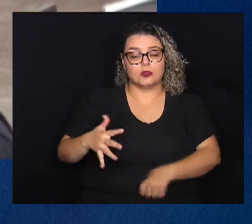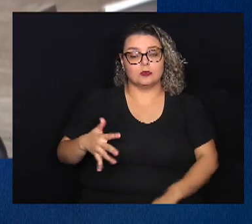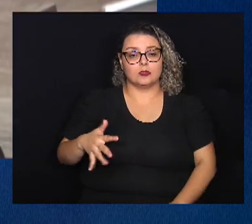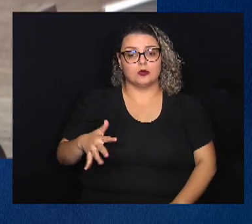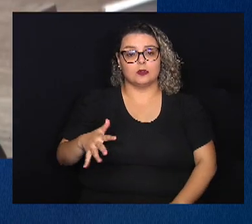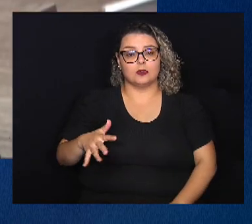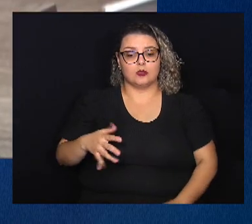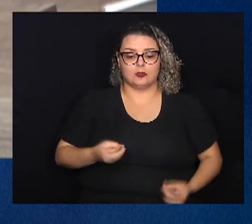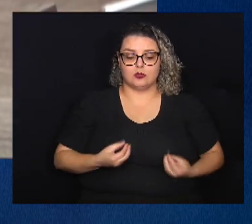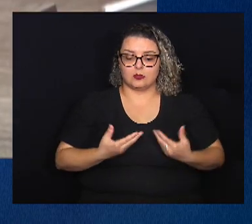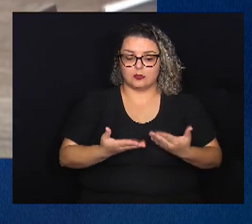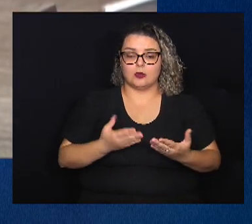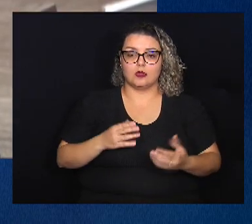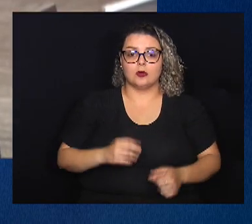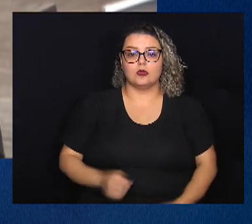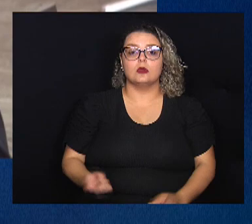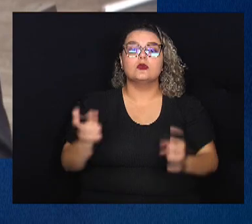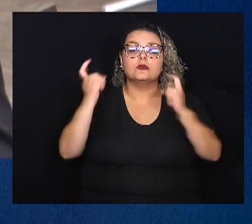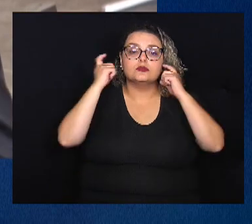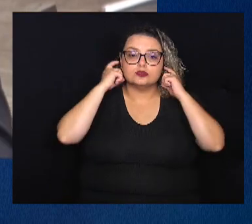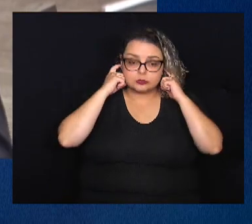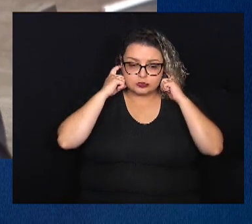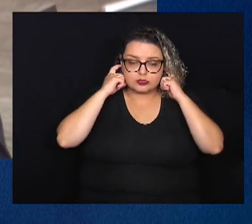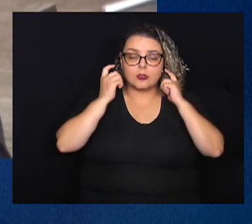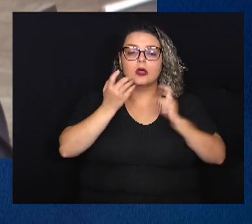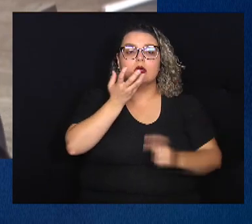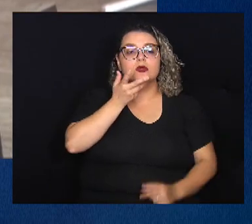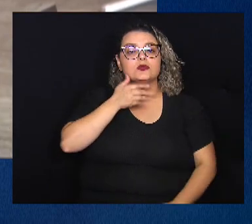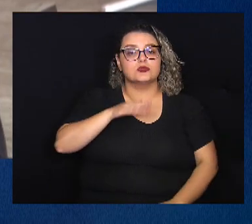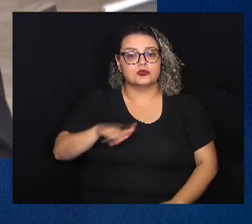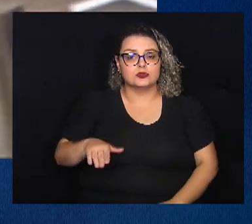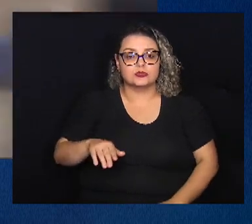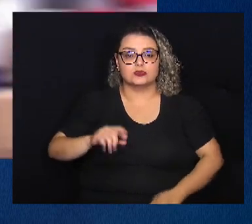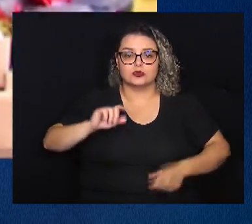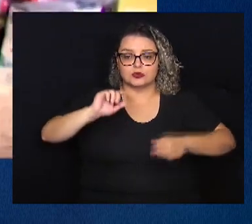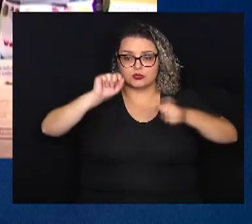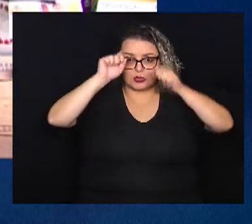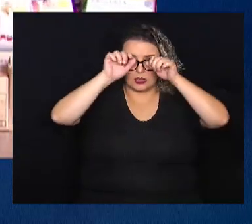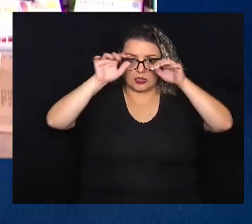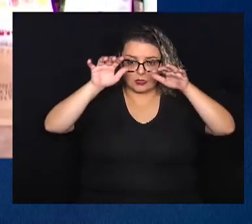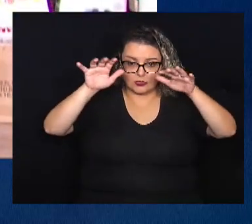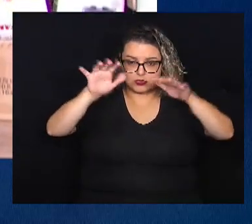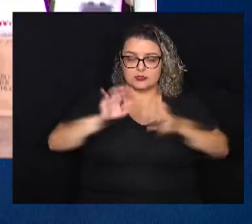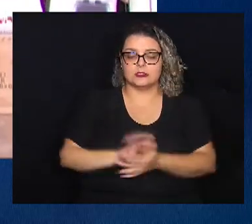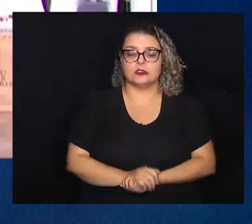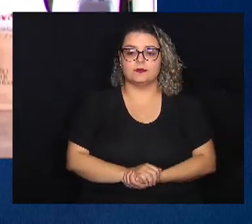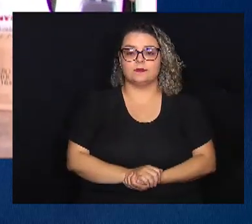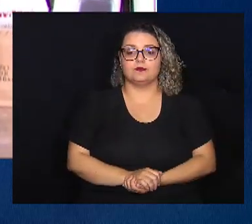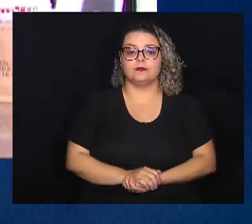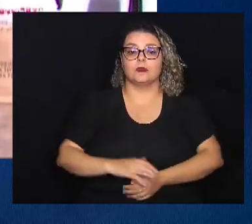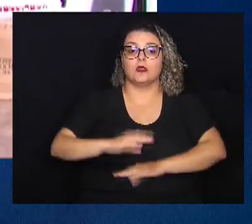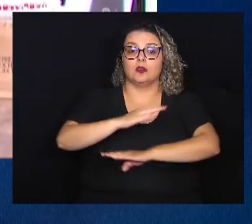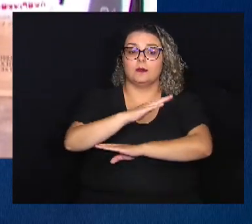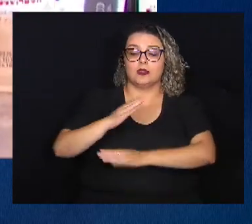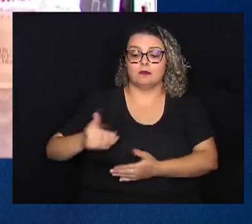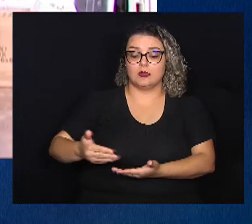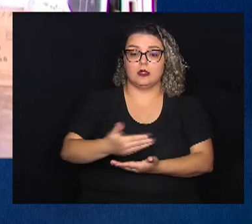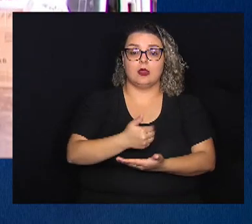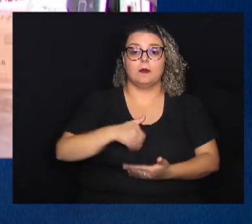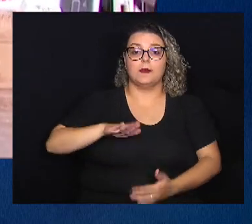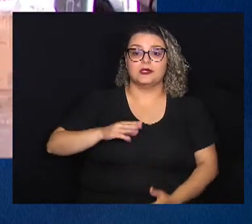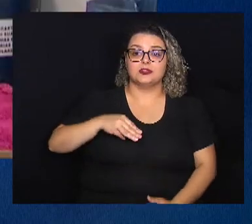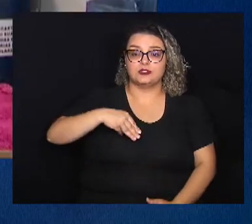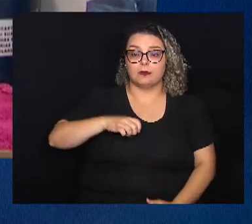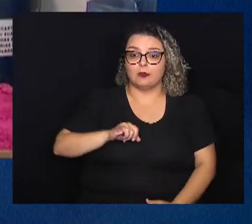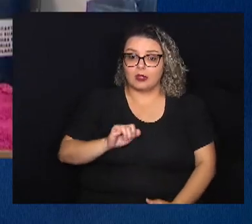gratuito de protetor auricular a crianças com transtorno autista. Câmara arrecada mais de meia tonelada